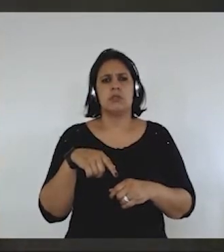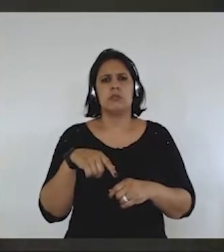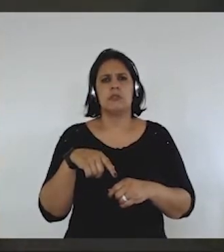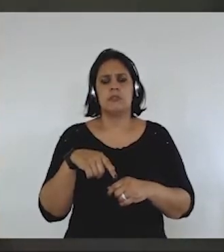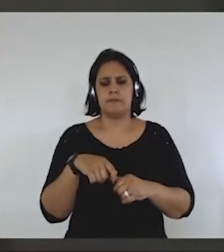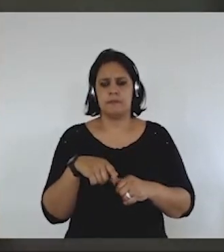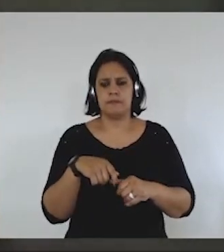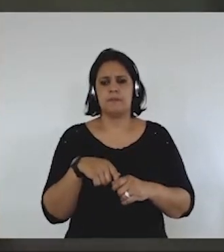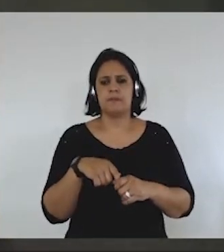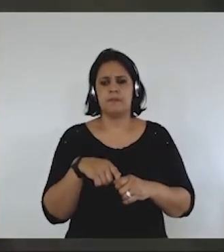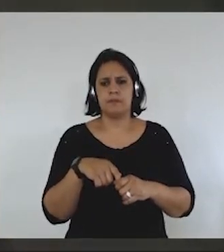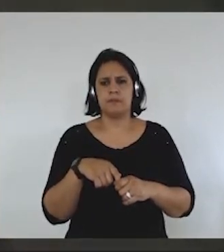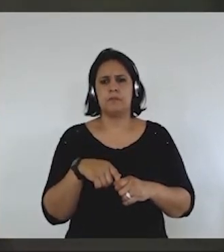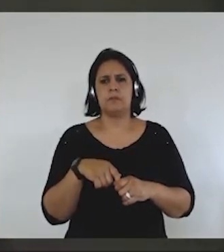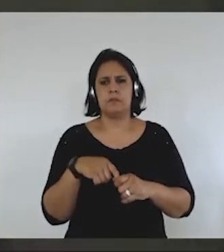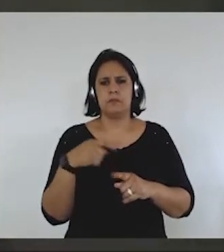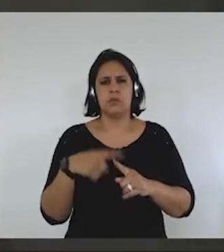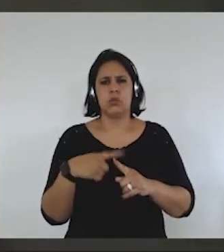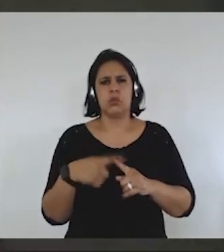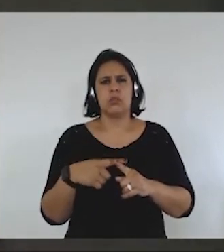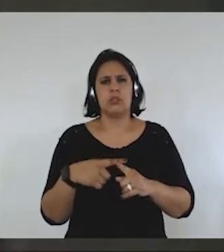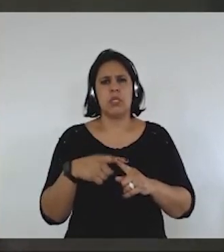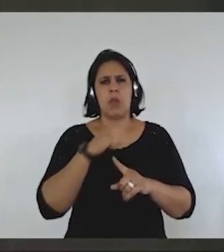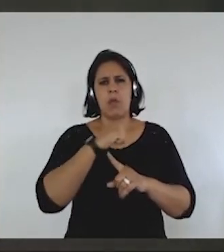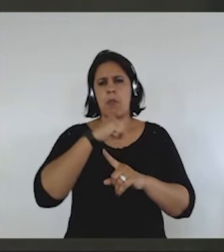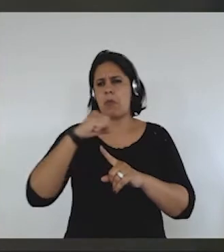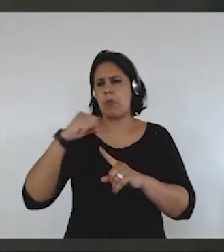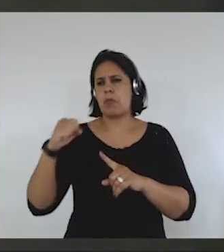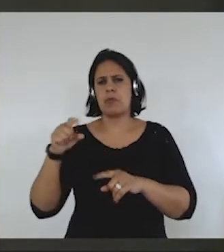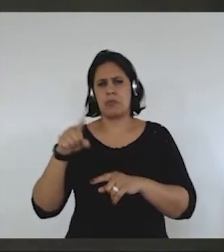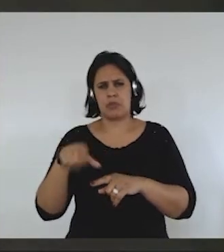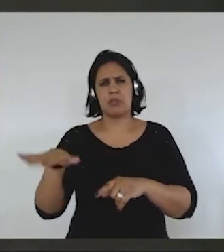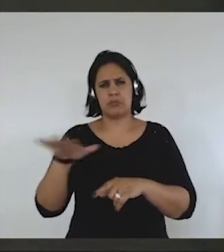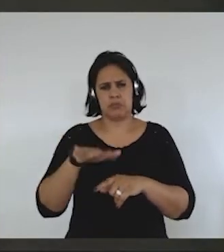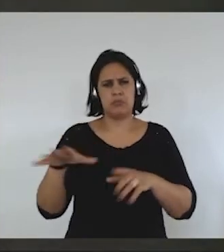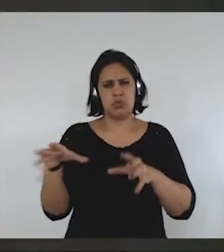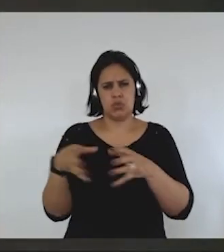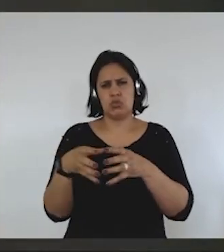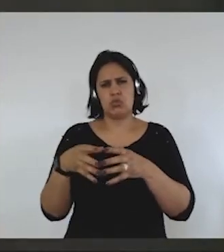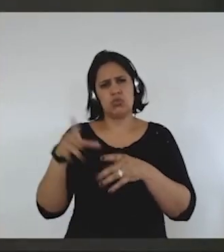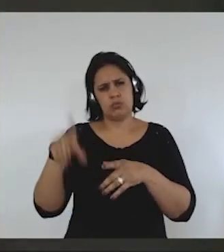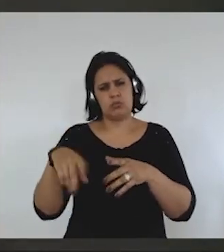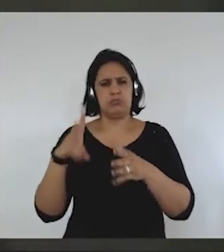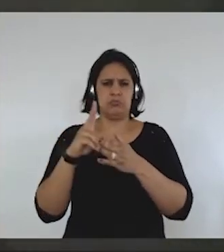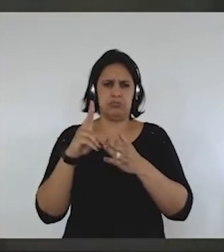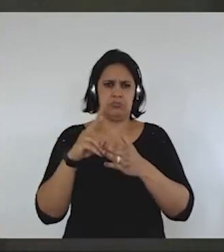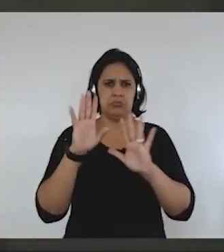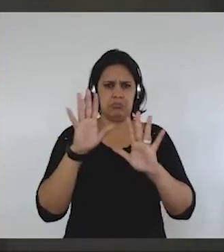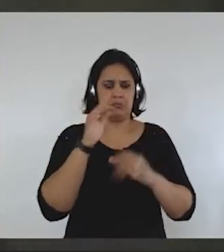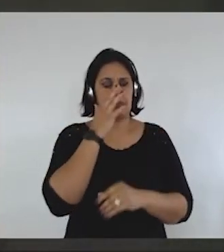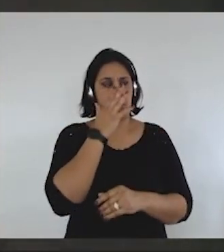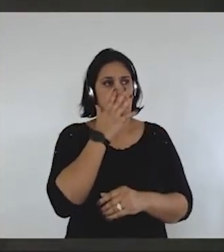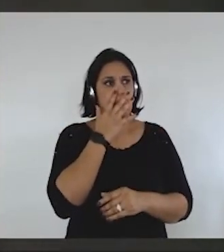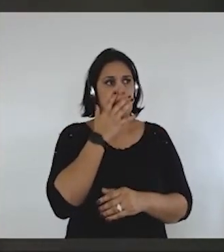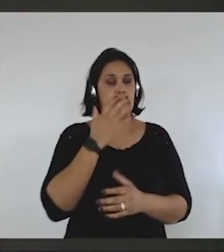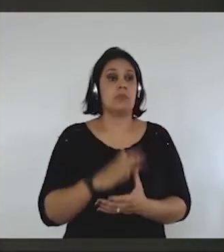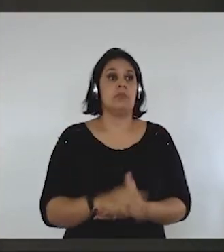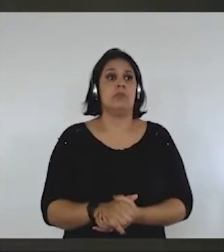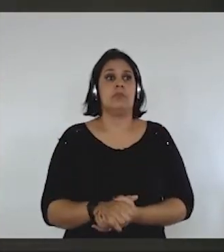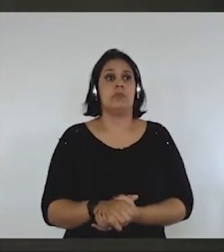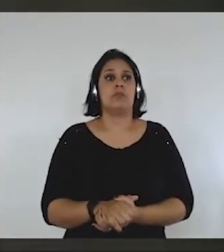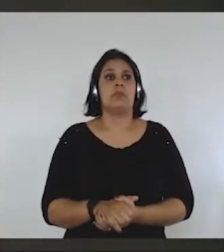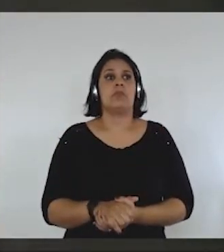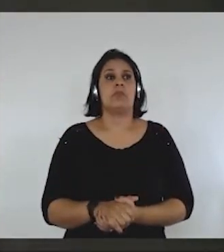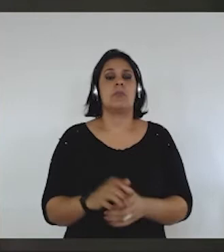questão do genocídio, né, de uma determinada população, a população indígena. Mais recentemente, eu acho